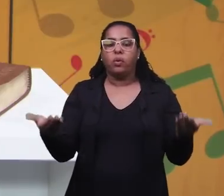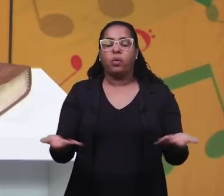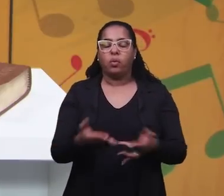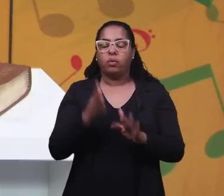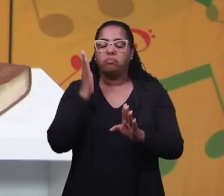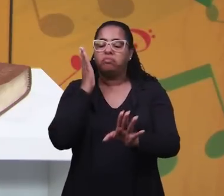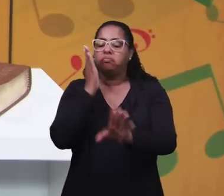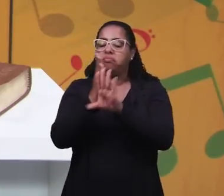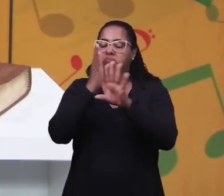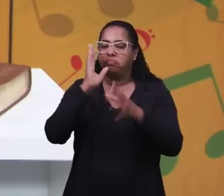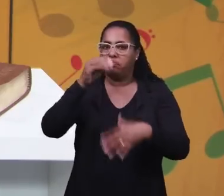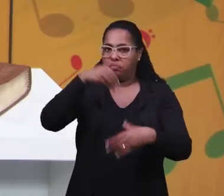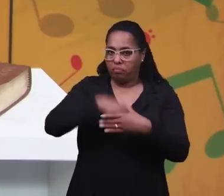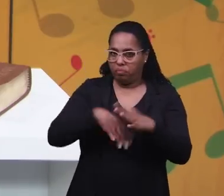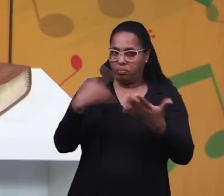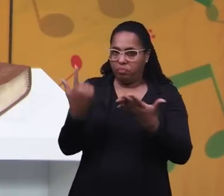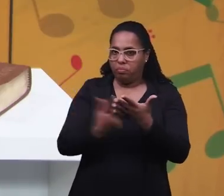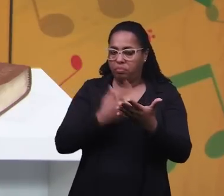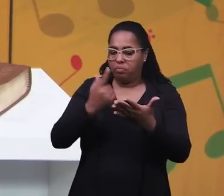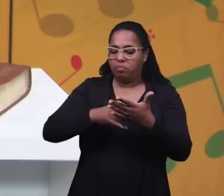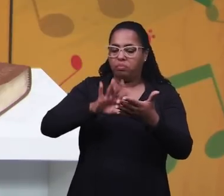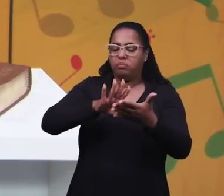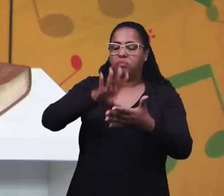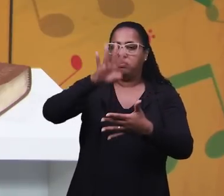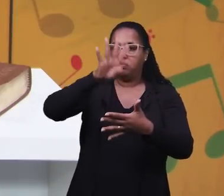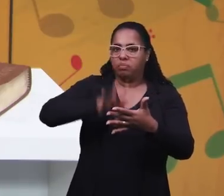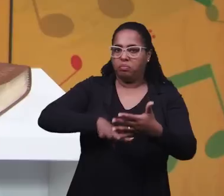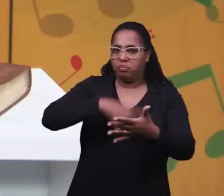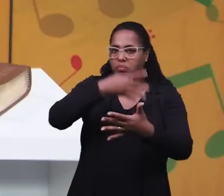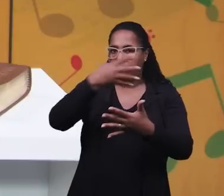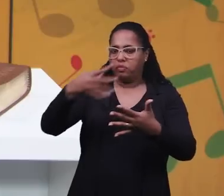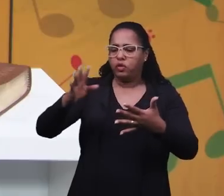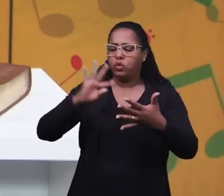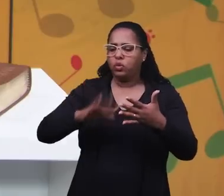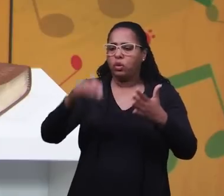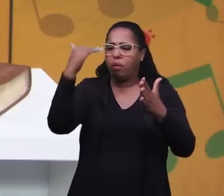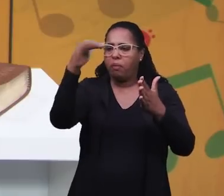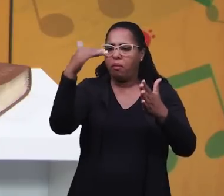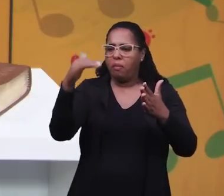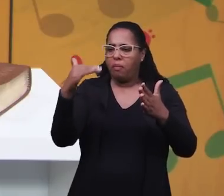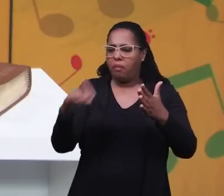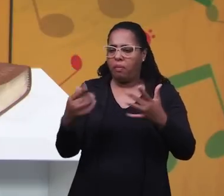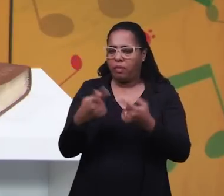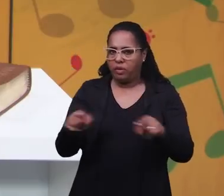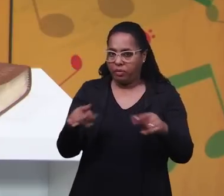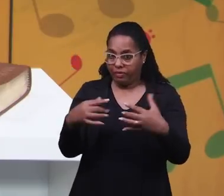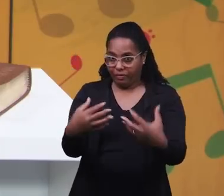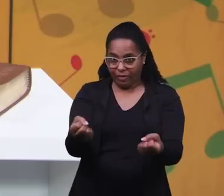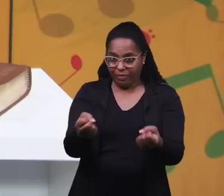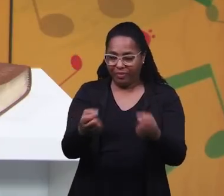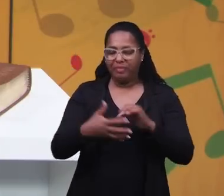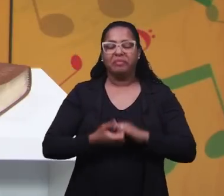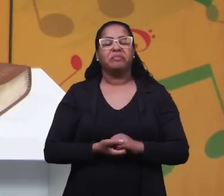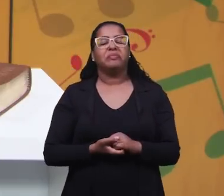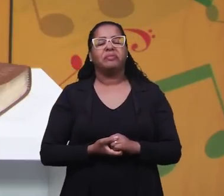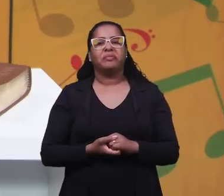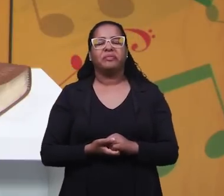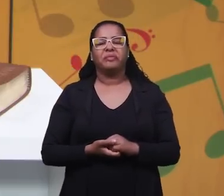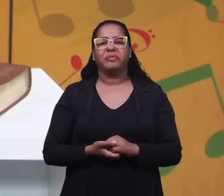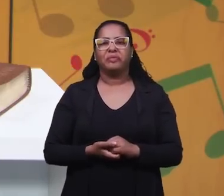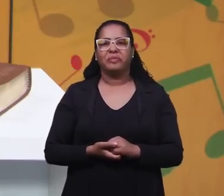a identificar na coletânea de partitura todos esses trechos musicais. Vamos lá?